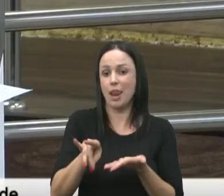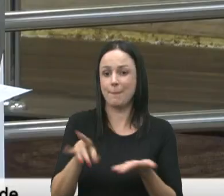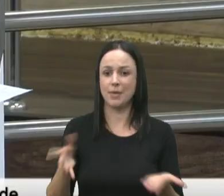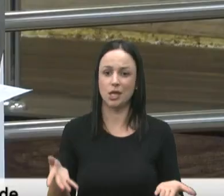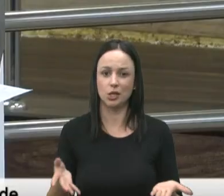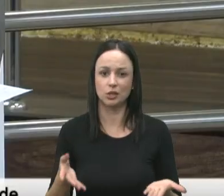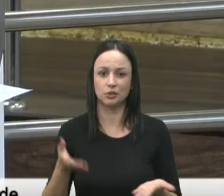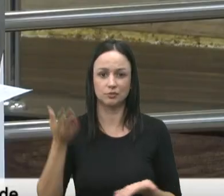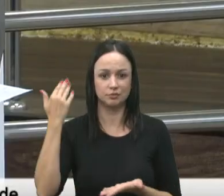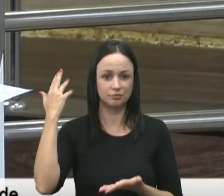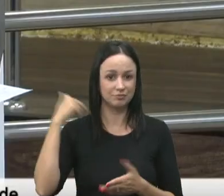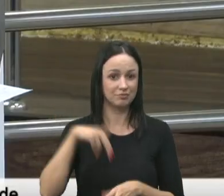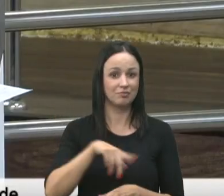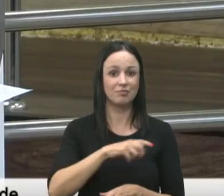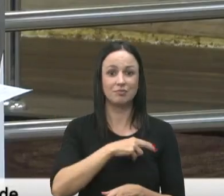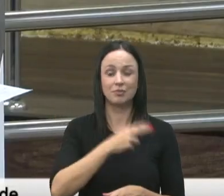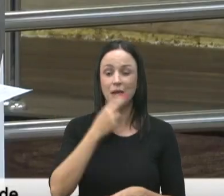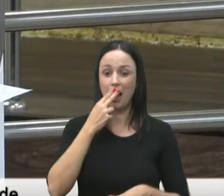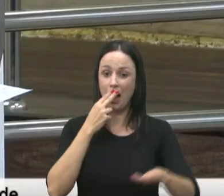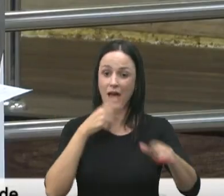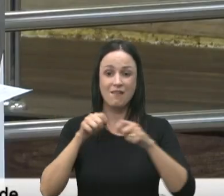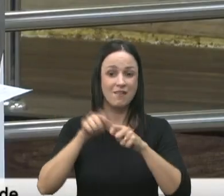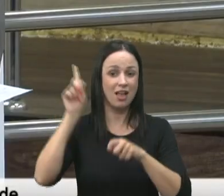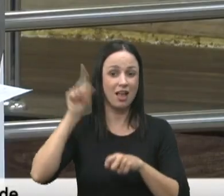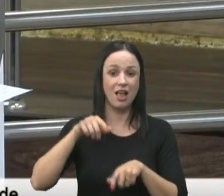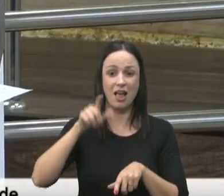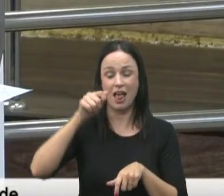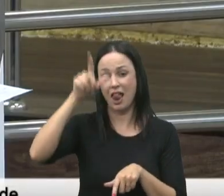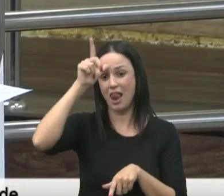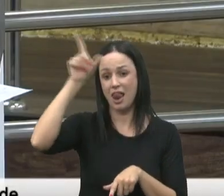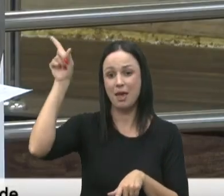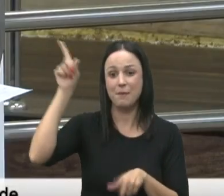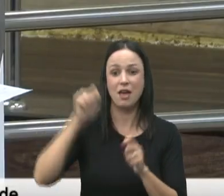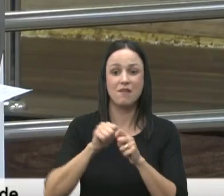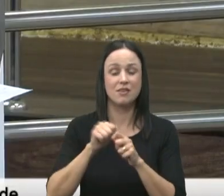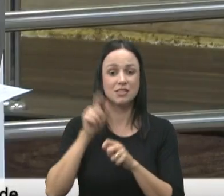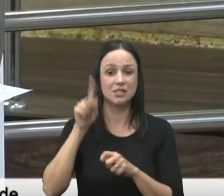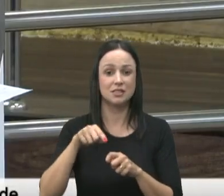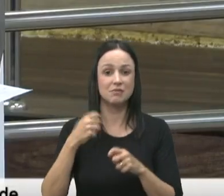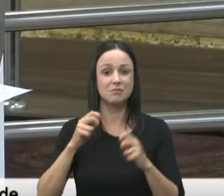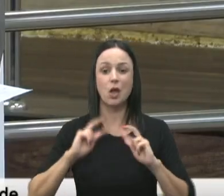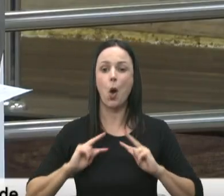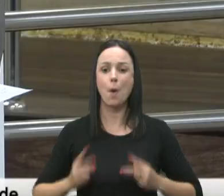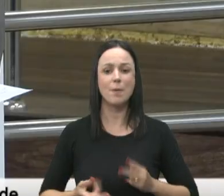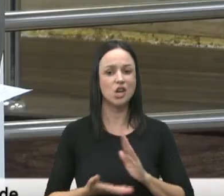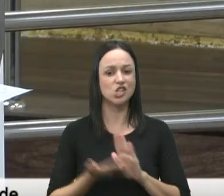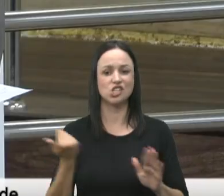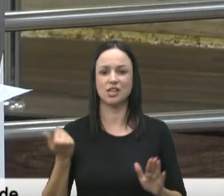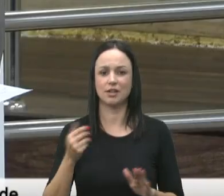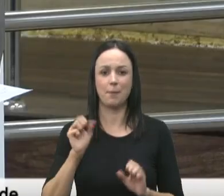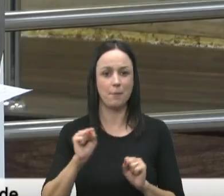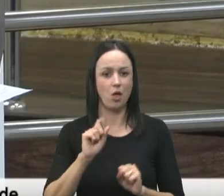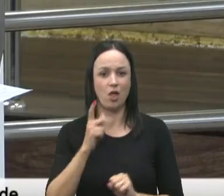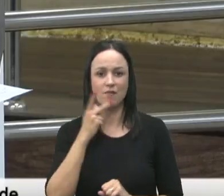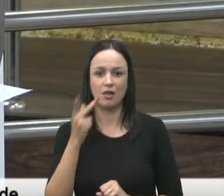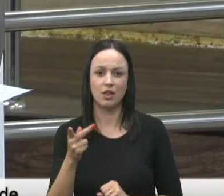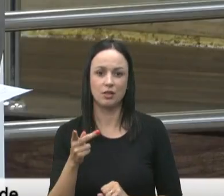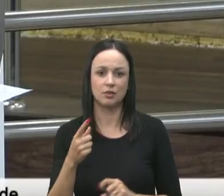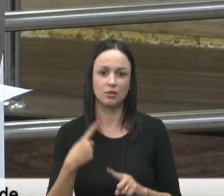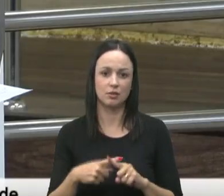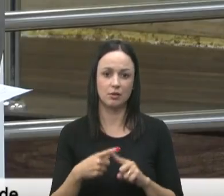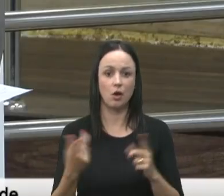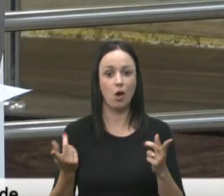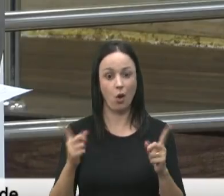os nazistas fizeram isso lá na Alemanha, porque você precisa desumanizar. Eles podem não falar, até porque hoje